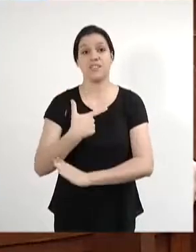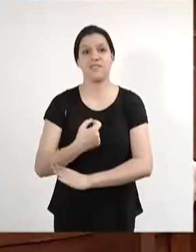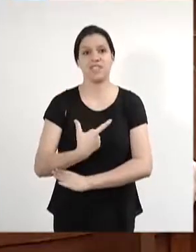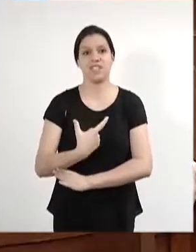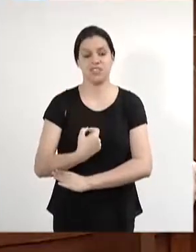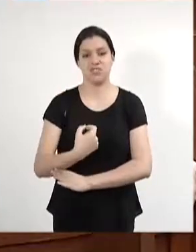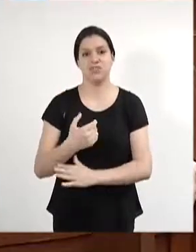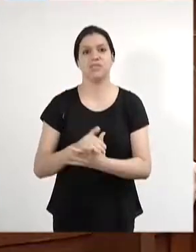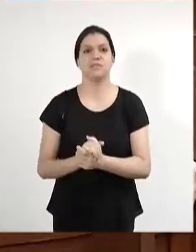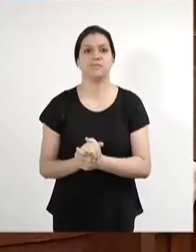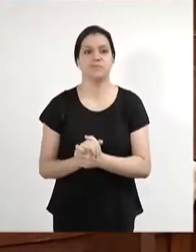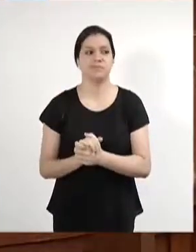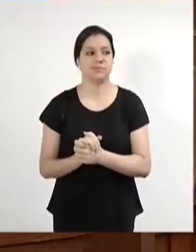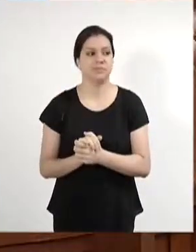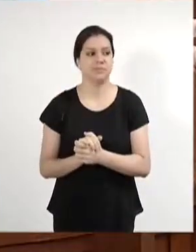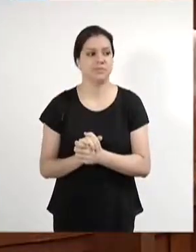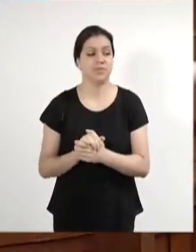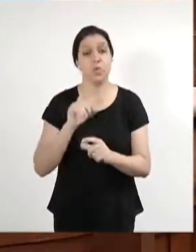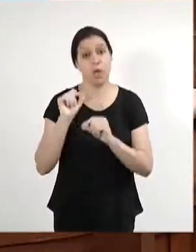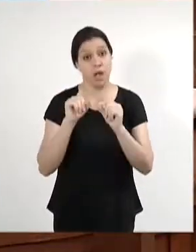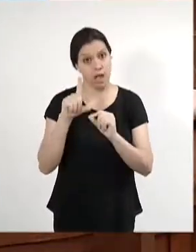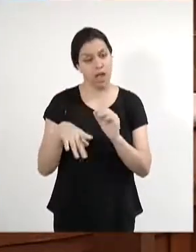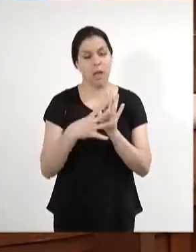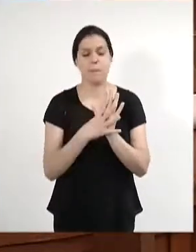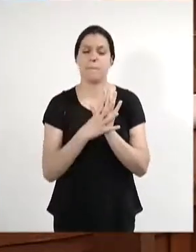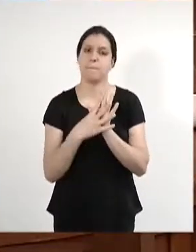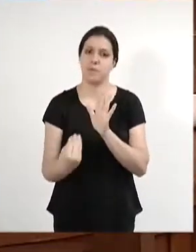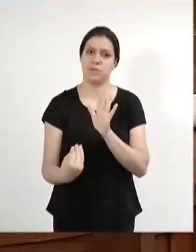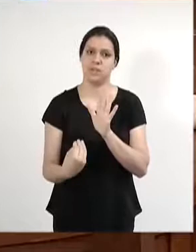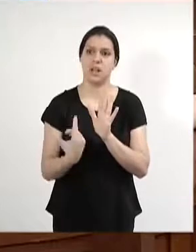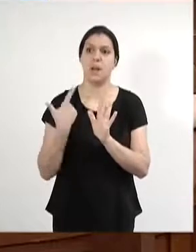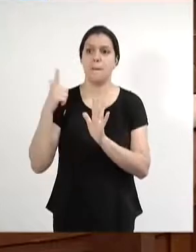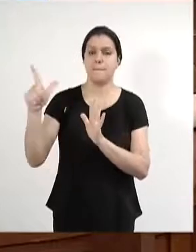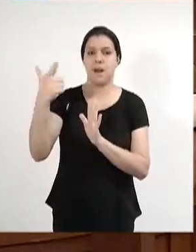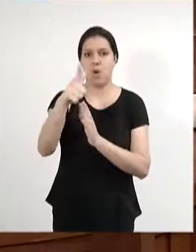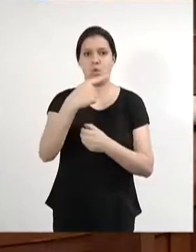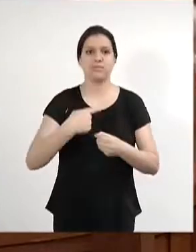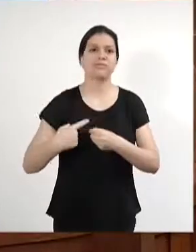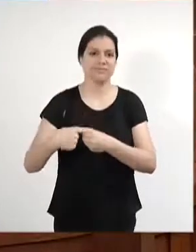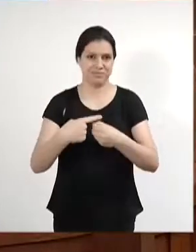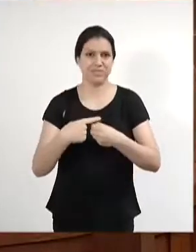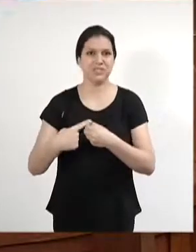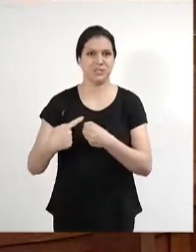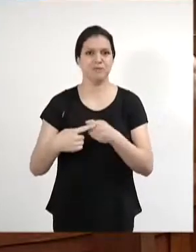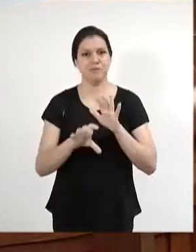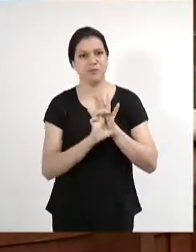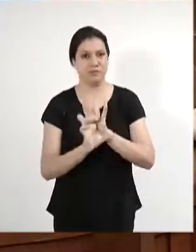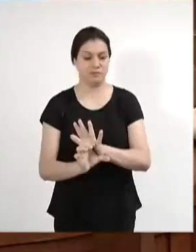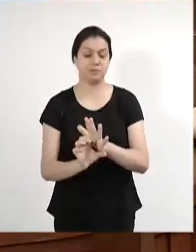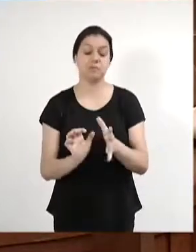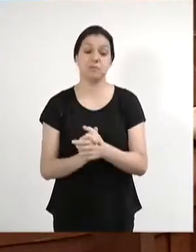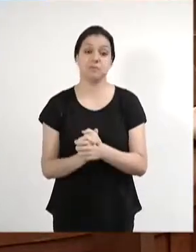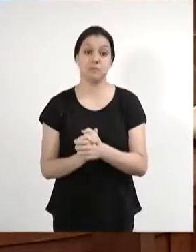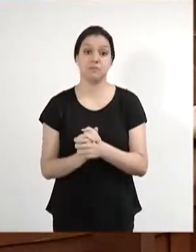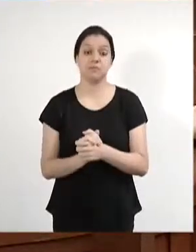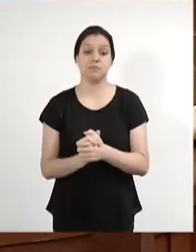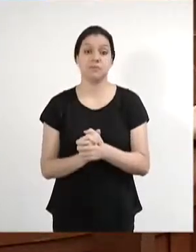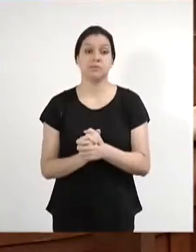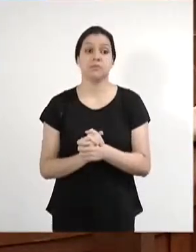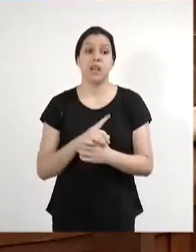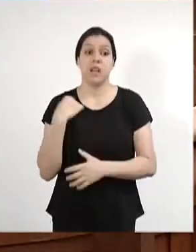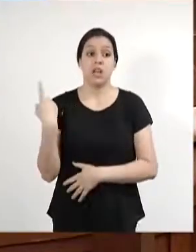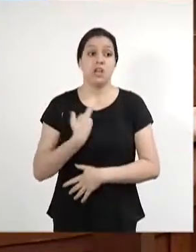que serve como modelo para outros municípios e que eles possam, e aí nós